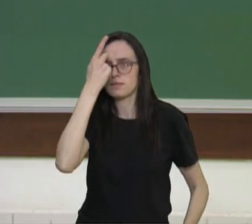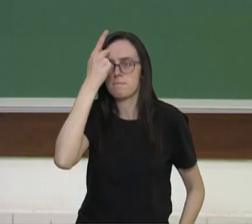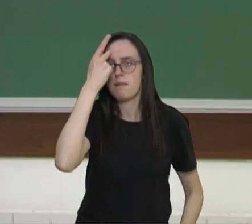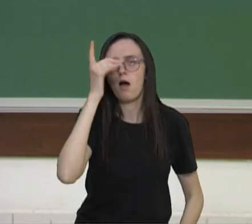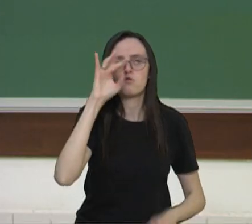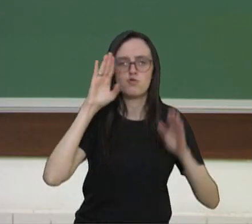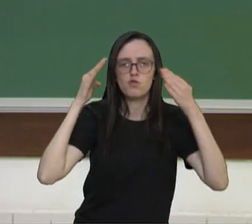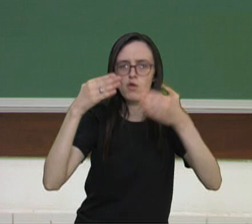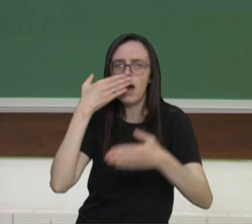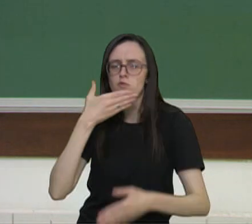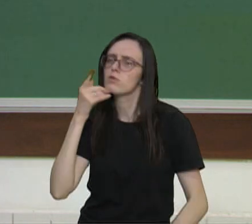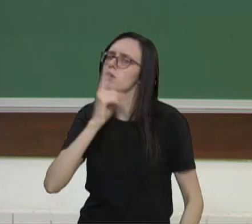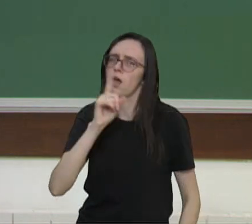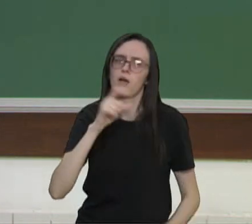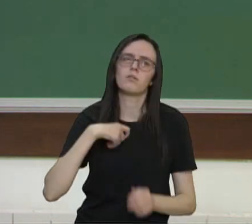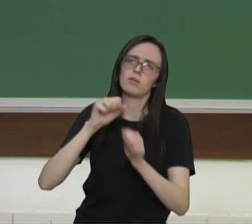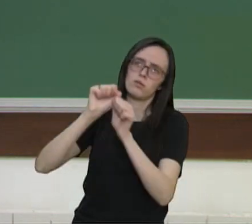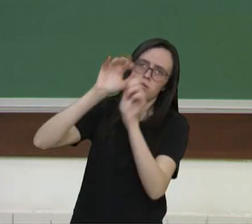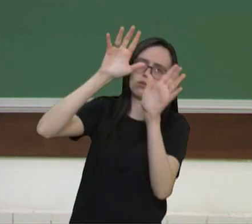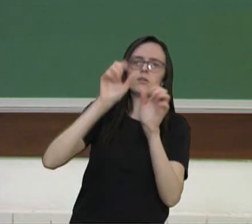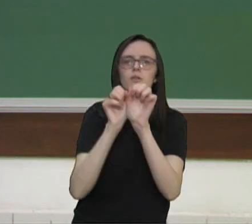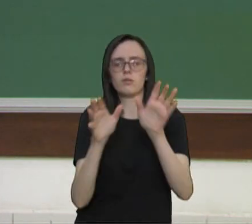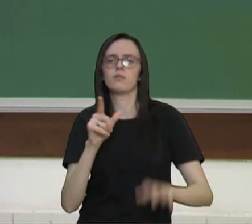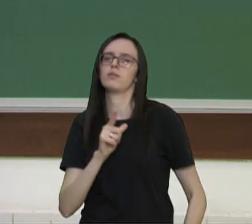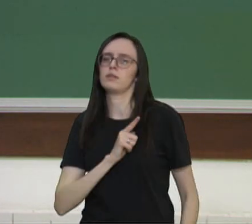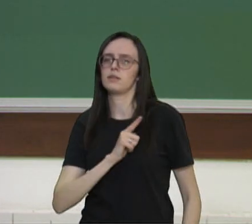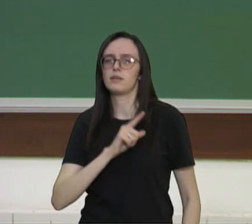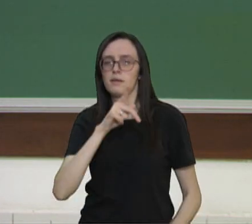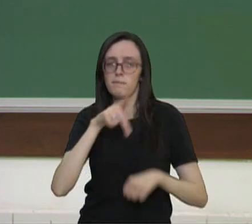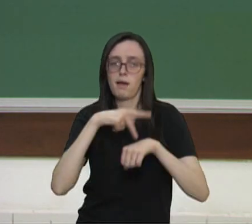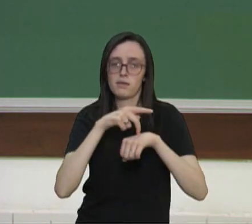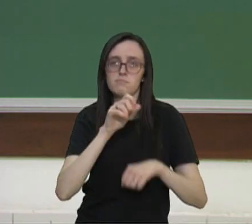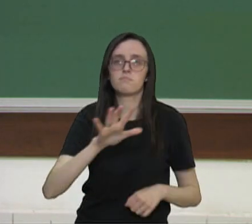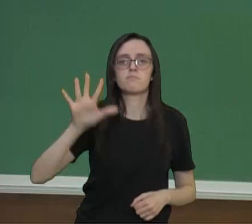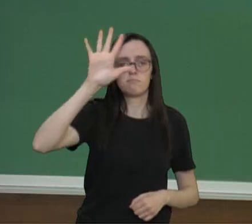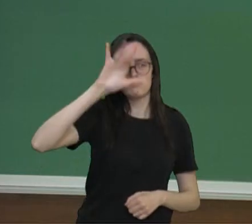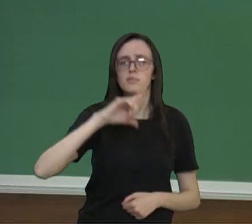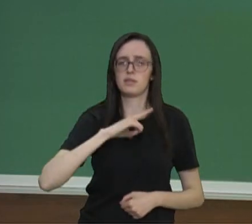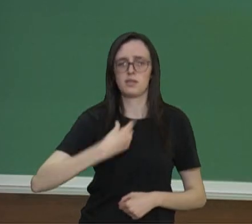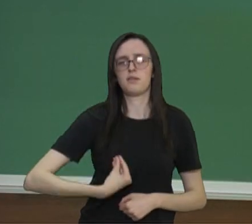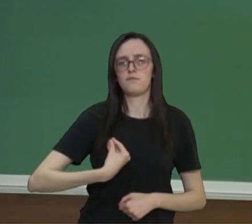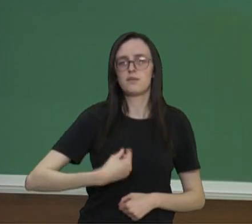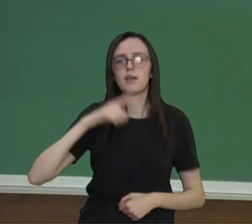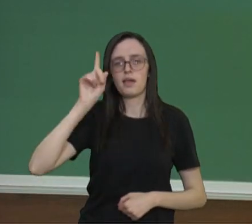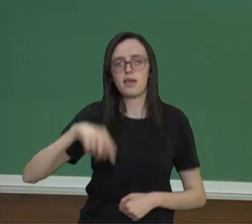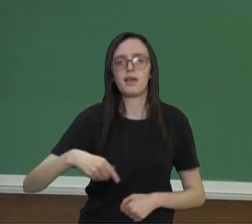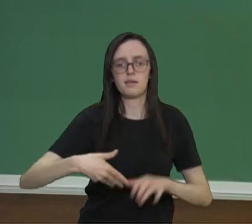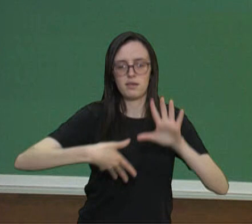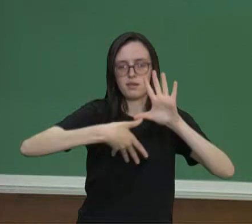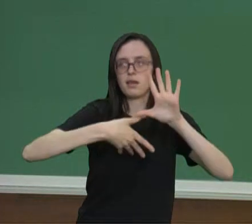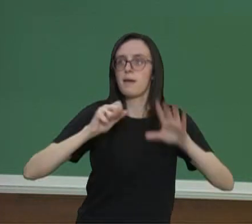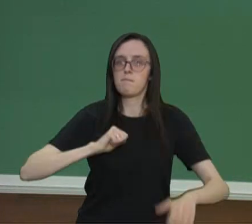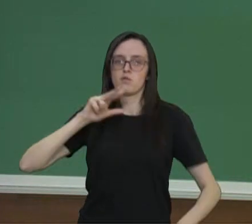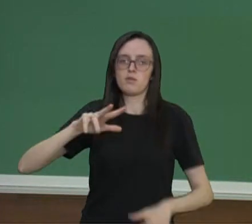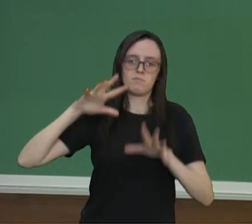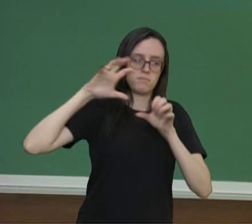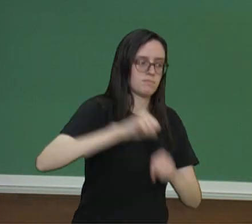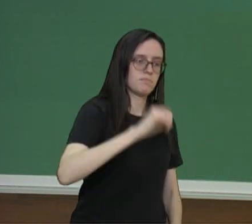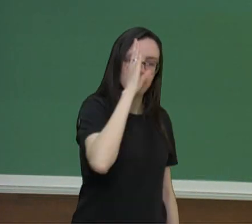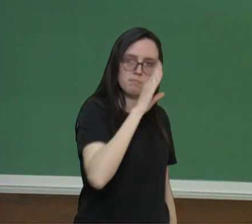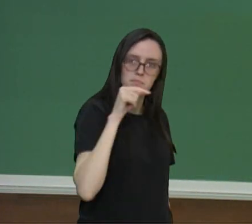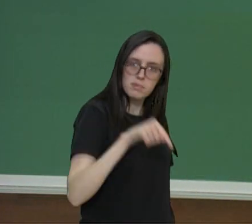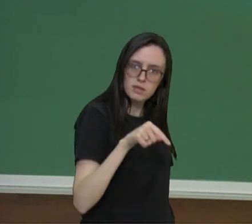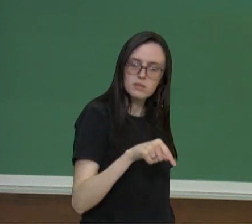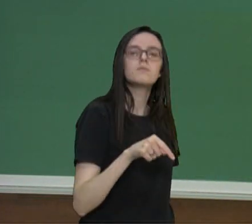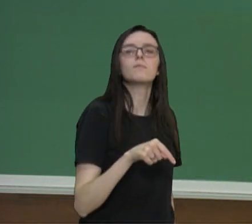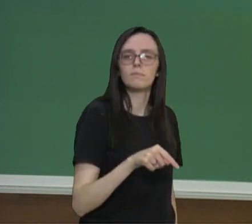houve cana-de-açúcar. É algo que aconteceu no país todo, ou seja, a América Portuguesa, essa colônia portuguesa na